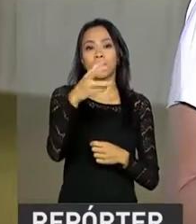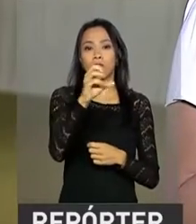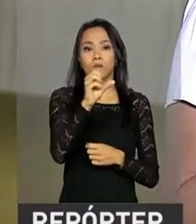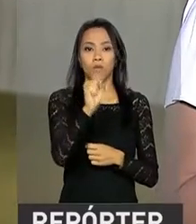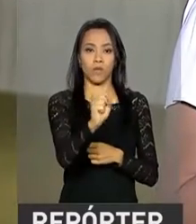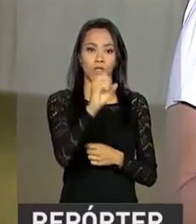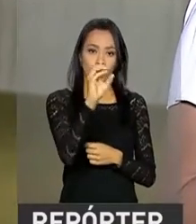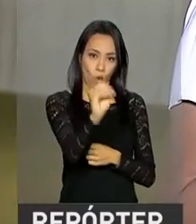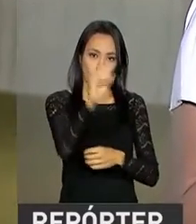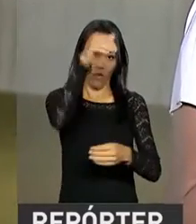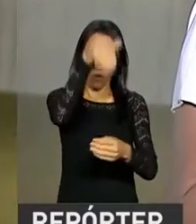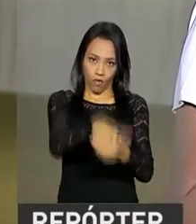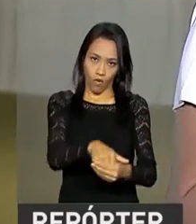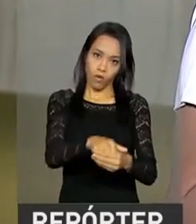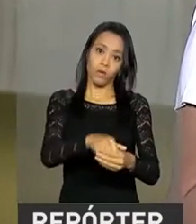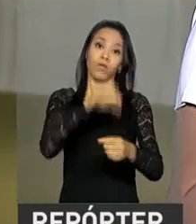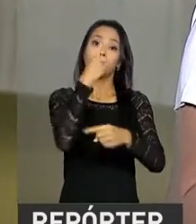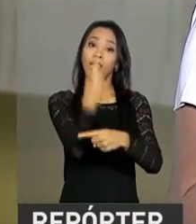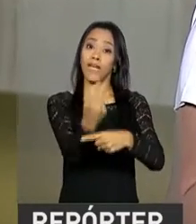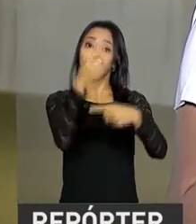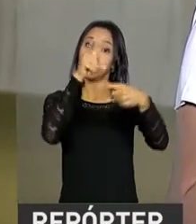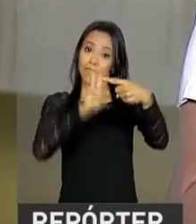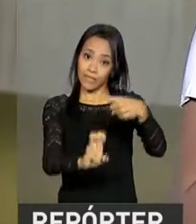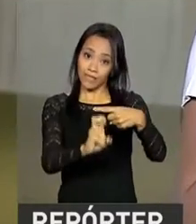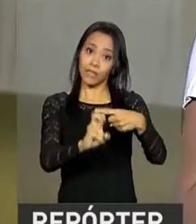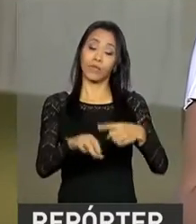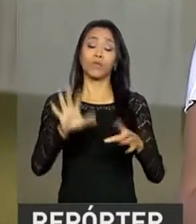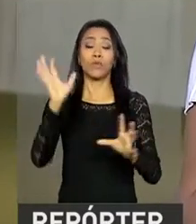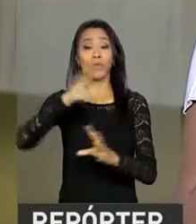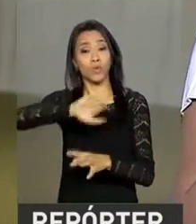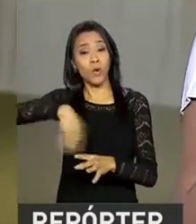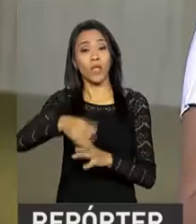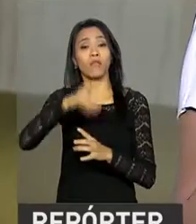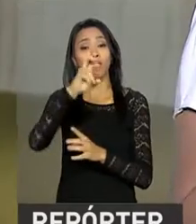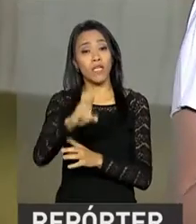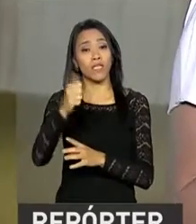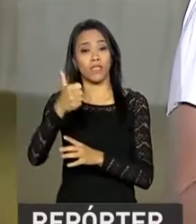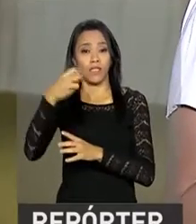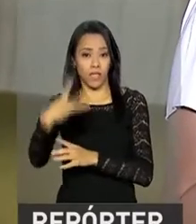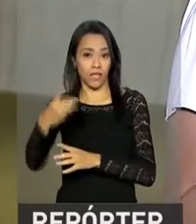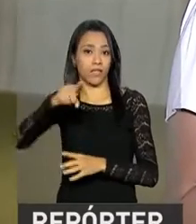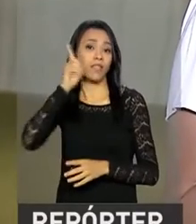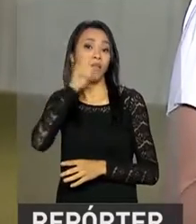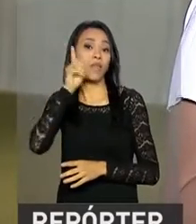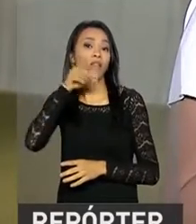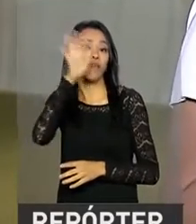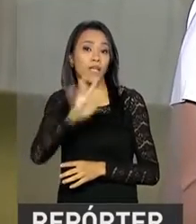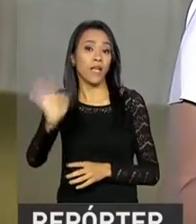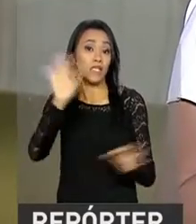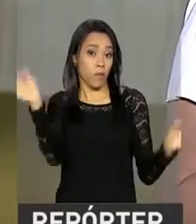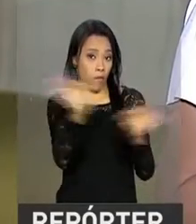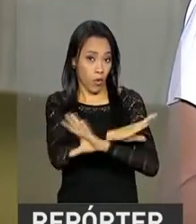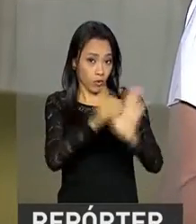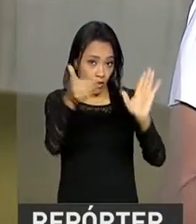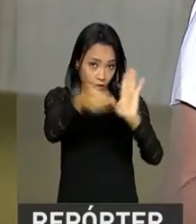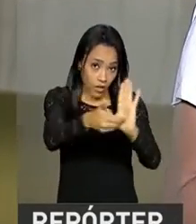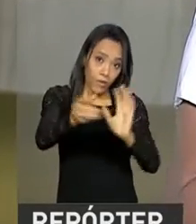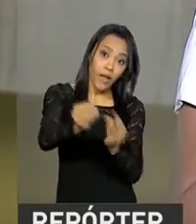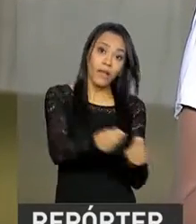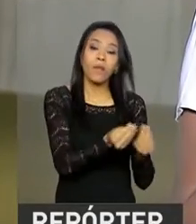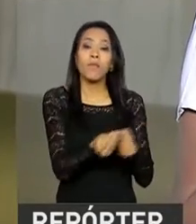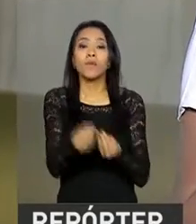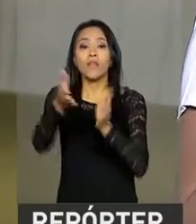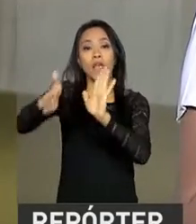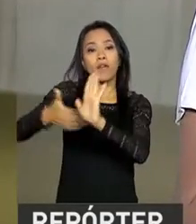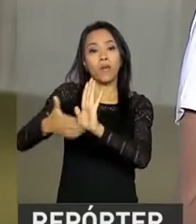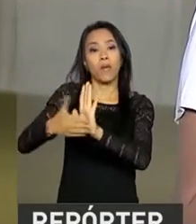ou seja três quintos do total de 513 deputados federais vencida a etapa aqui na câmara a proposta segue